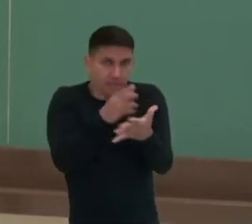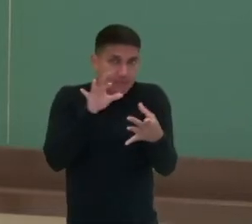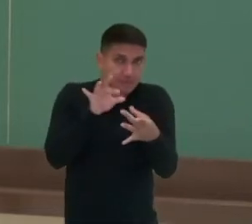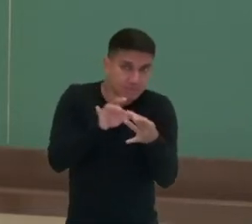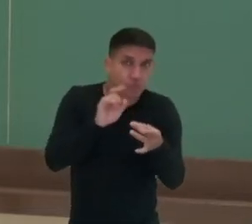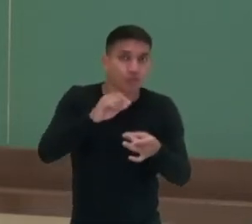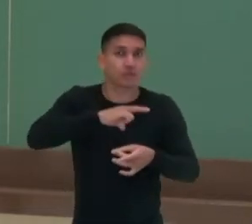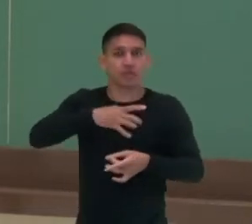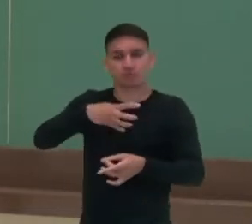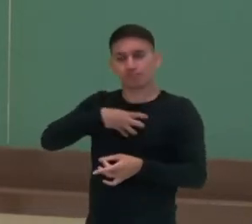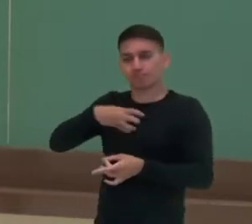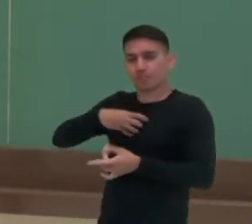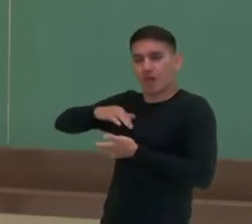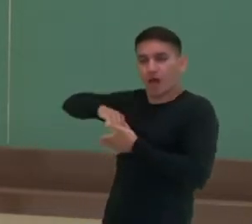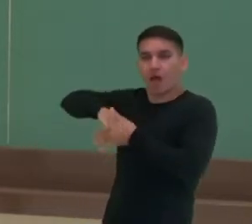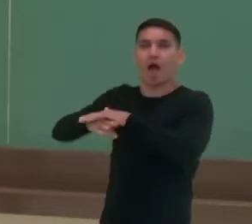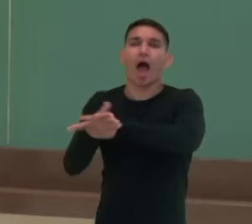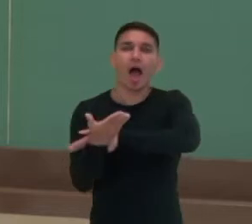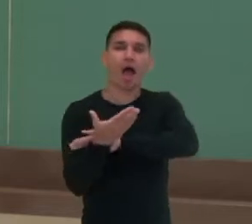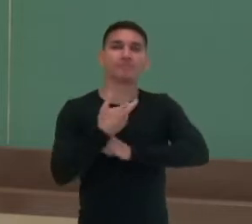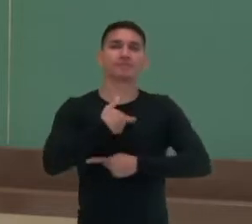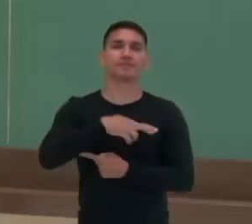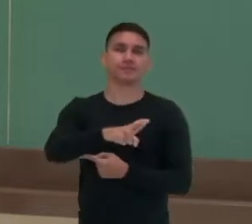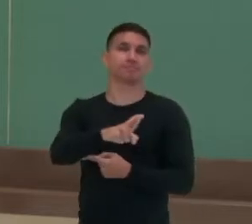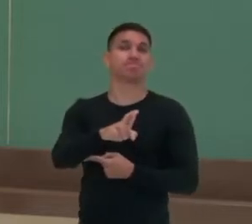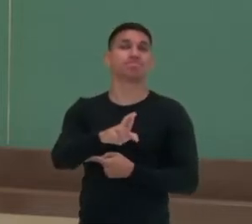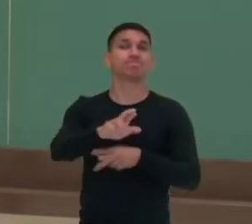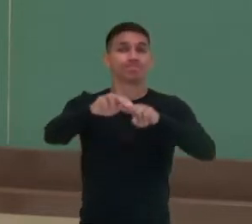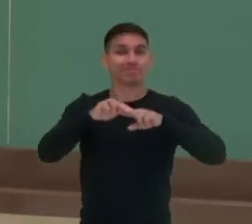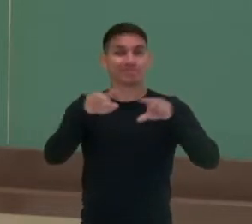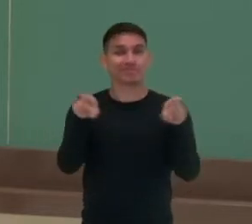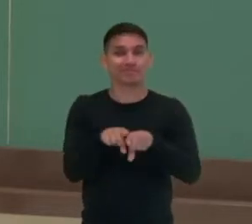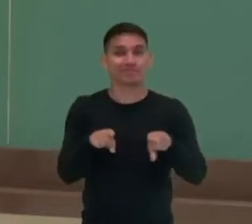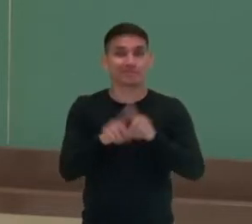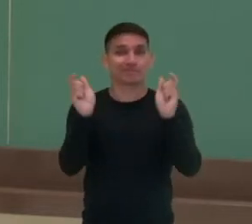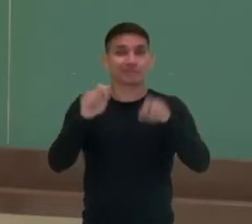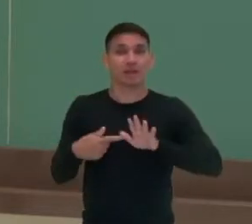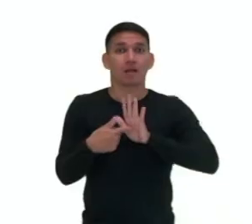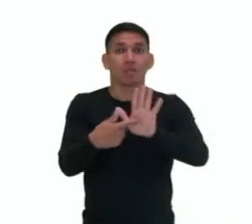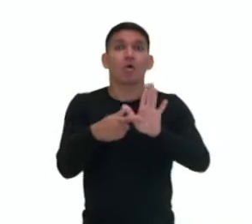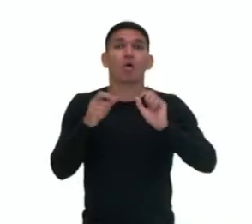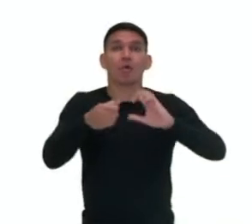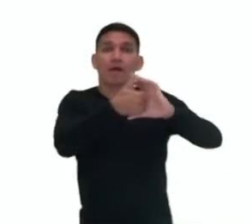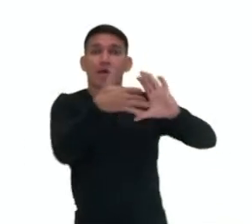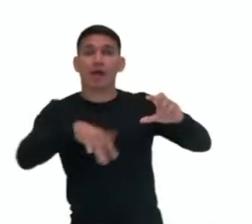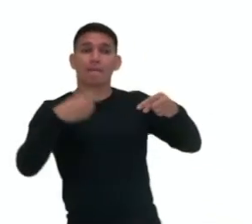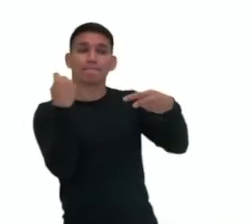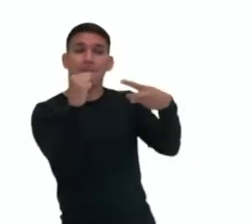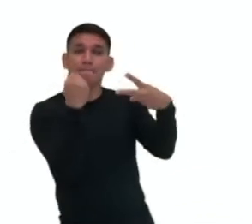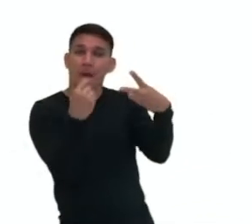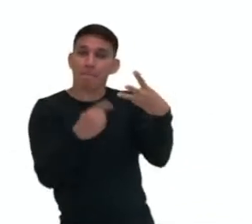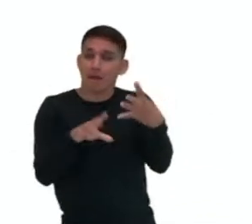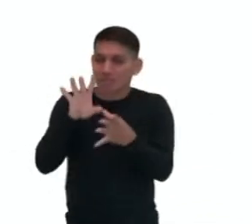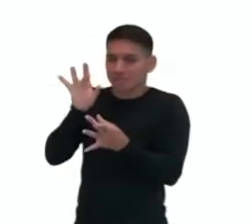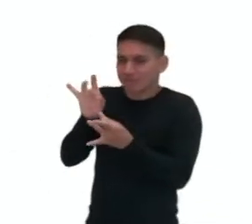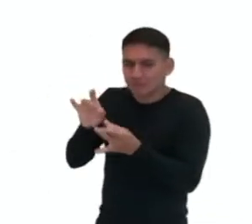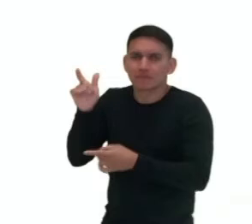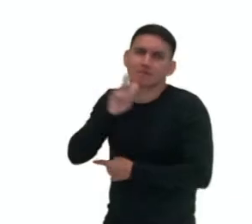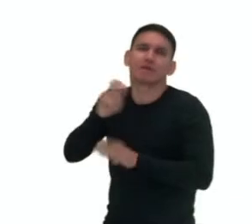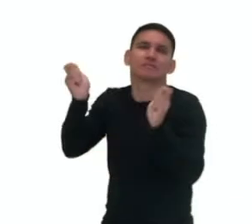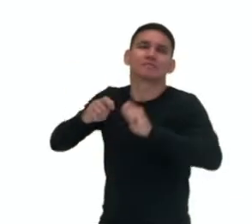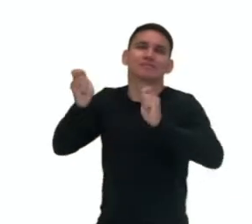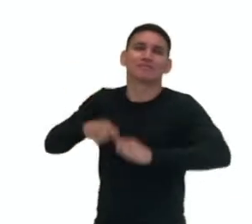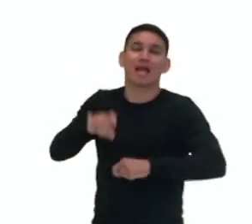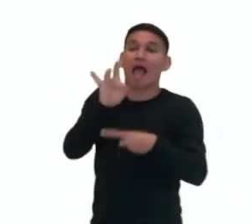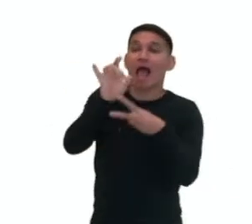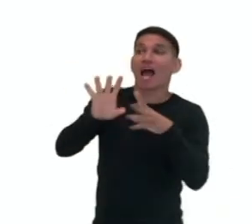determinado hábito religioso, e elas têm também características específicas.